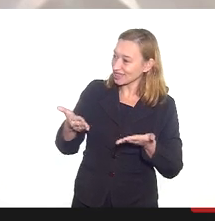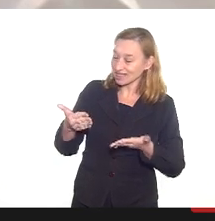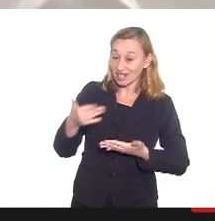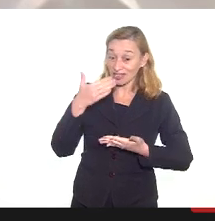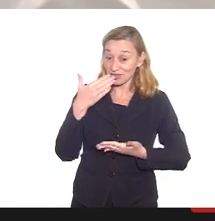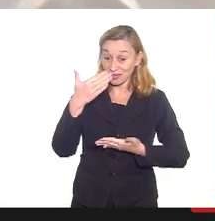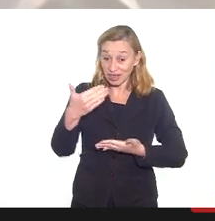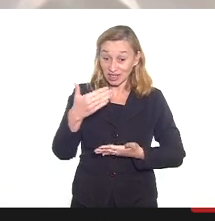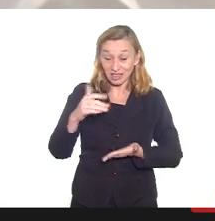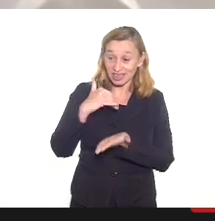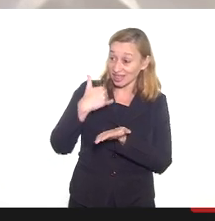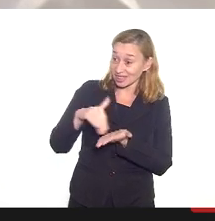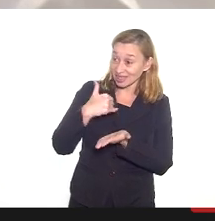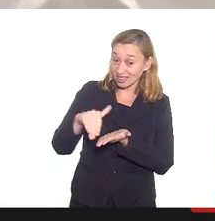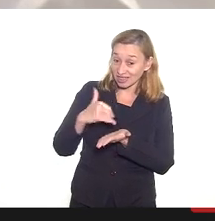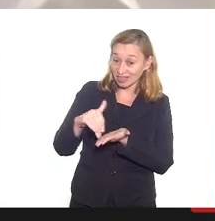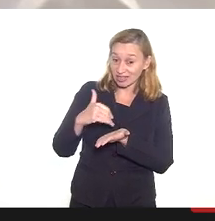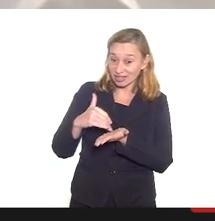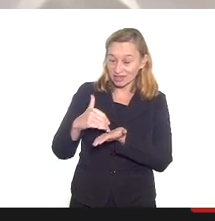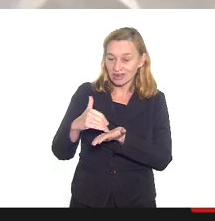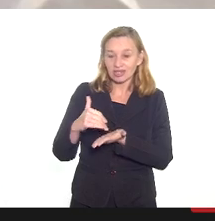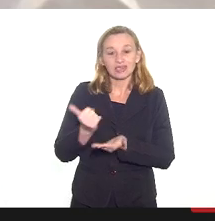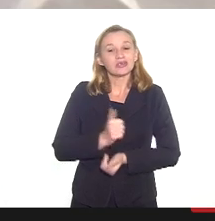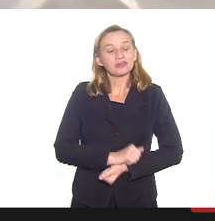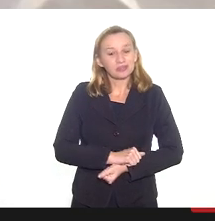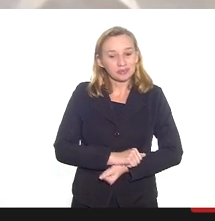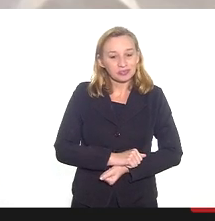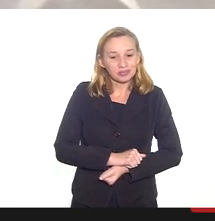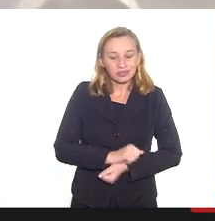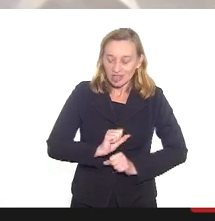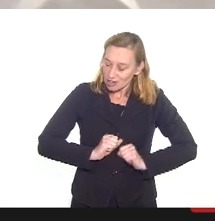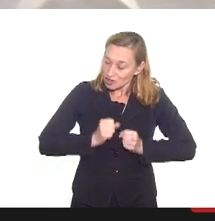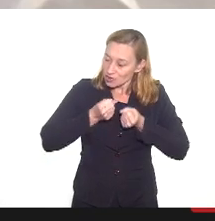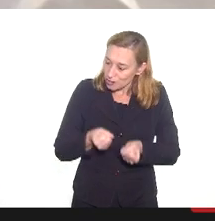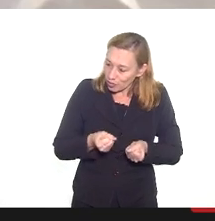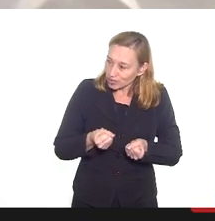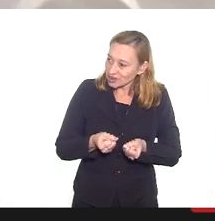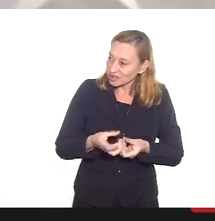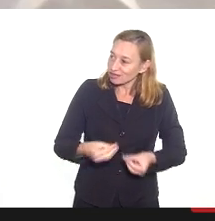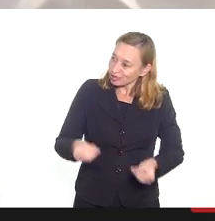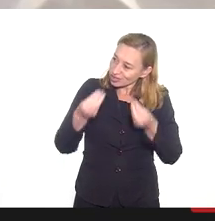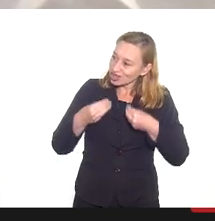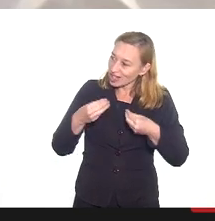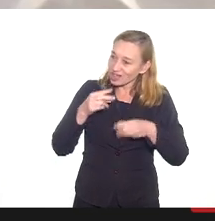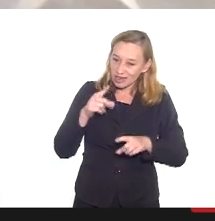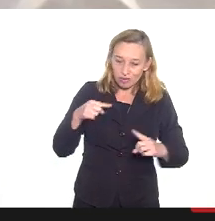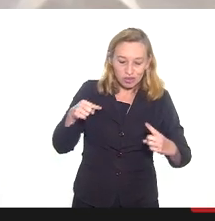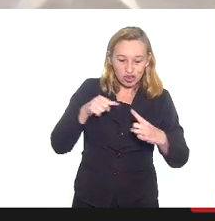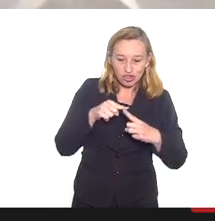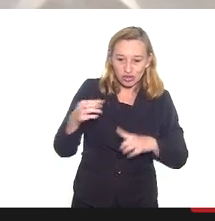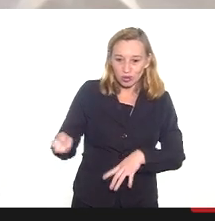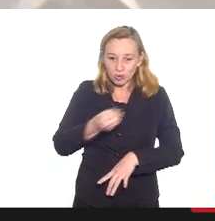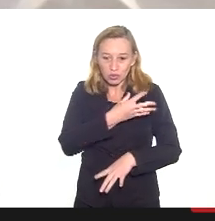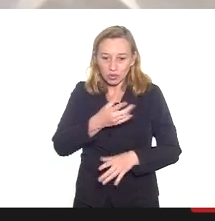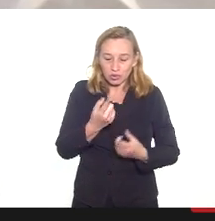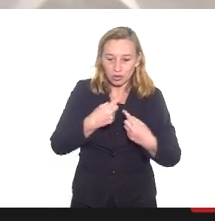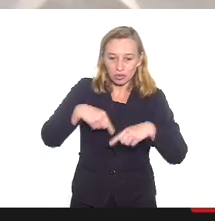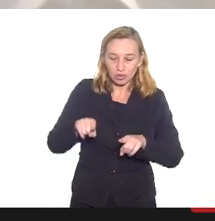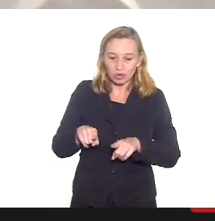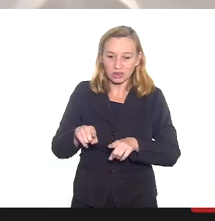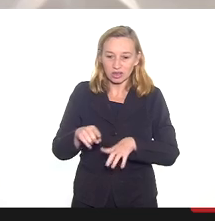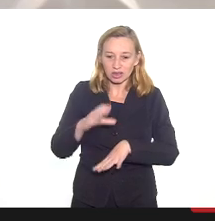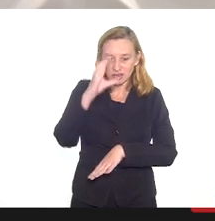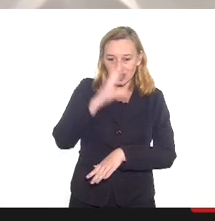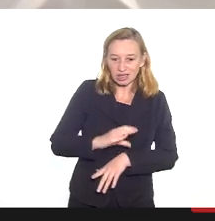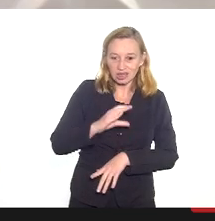dessa secretaria, vai trazer mais força e novos objetivos para o enfrentamento da cidadania